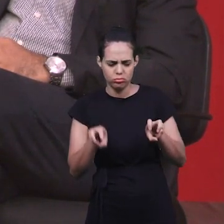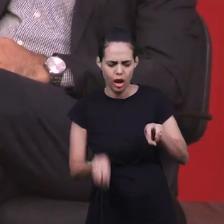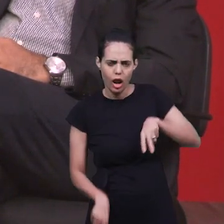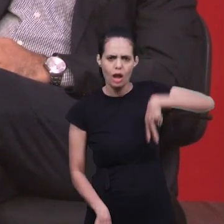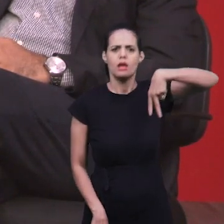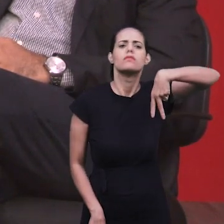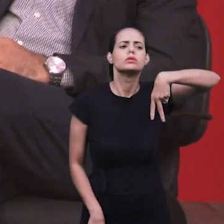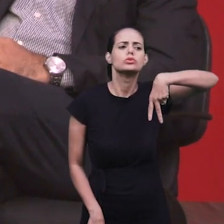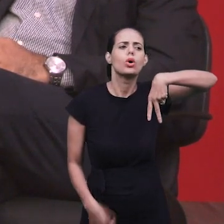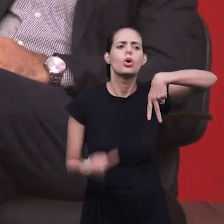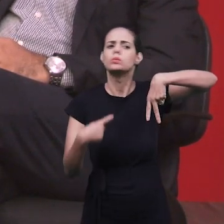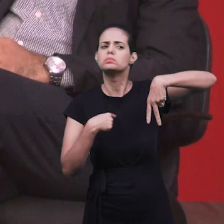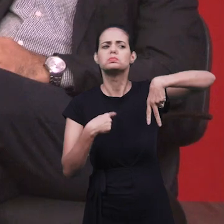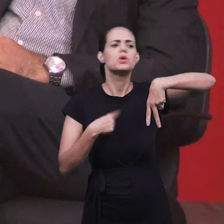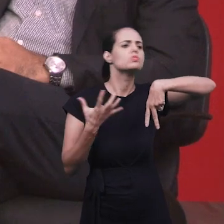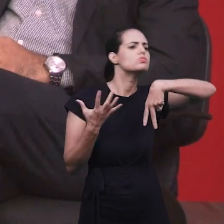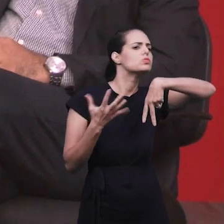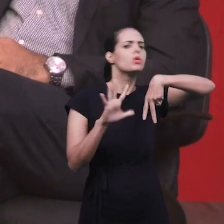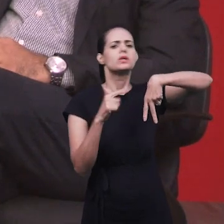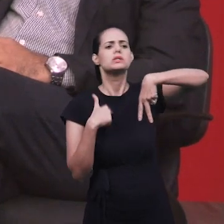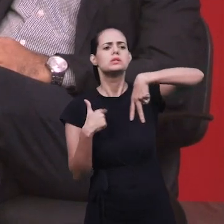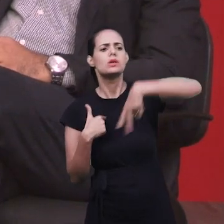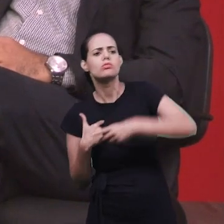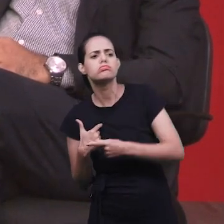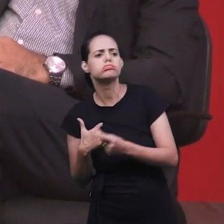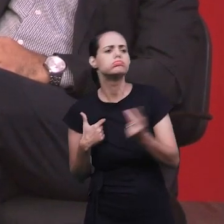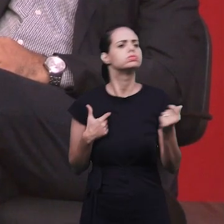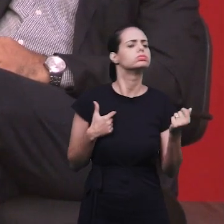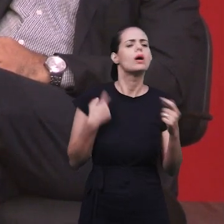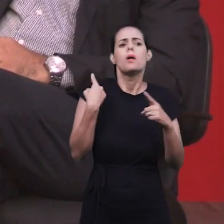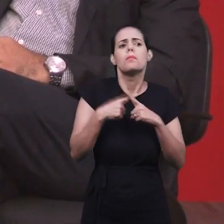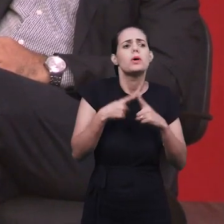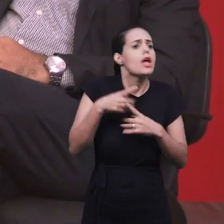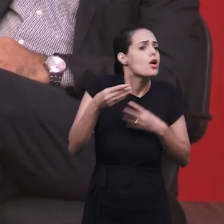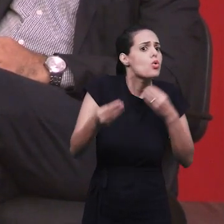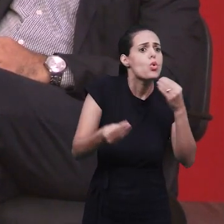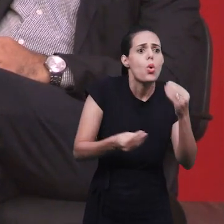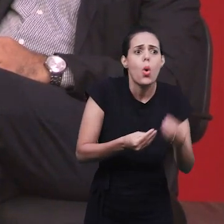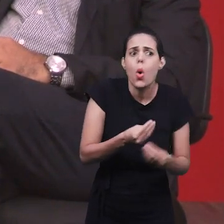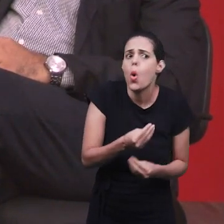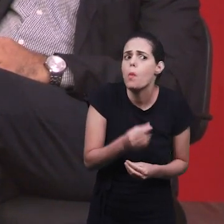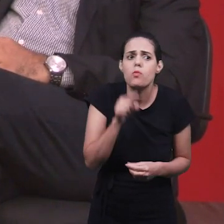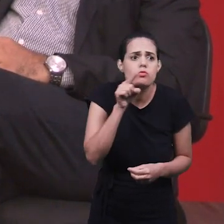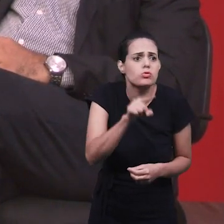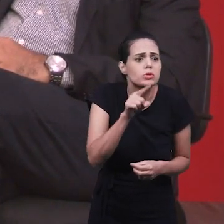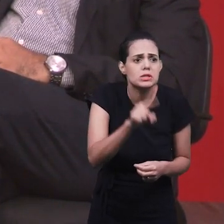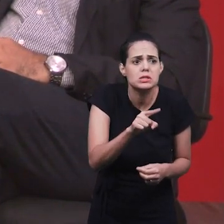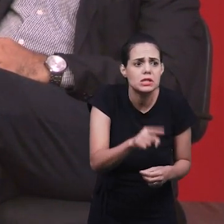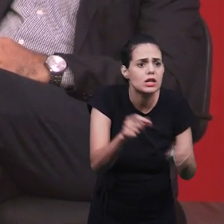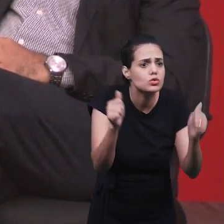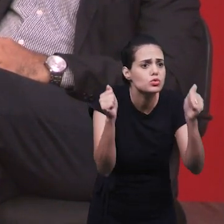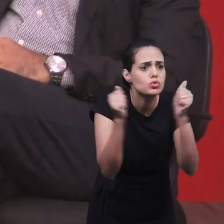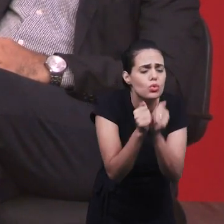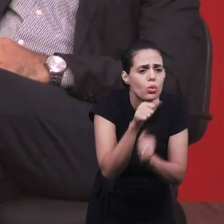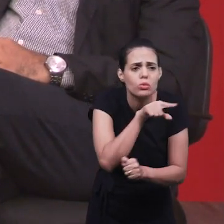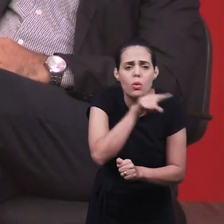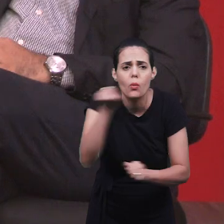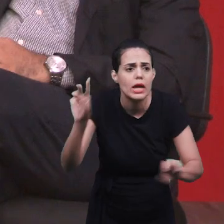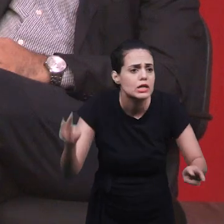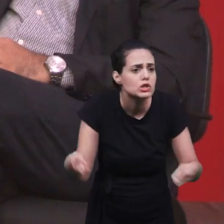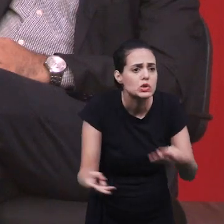termo usado aqui Autoridade, na Bíblia. né? Resisti na cara, como é que tu faz isso? E aí vem todo